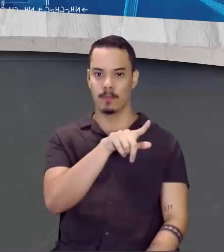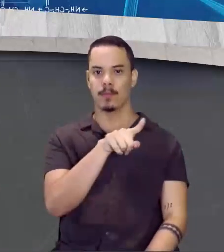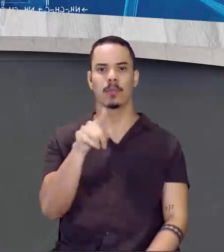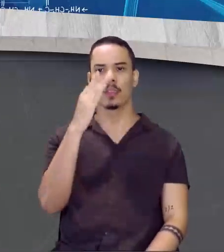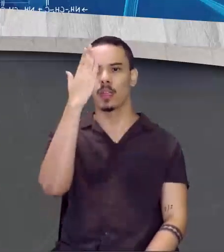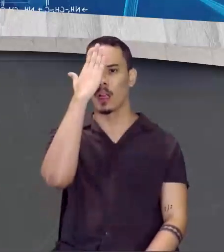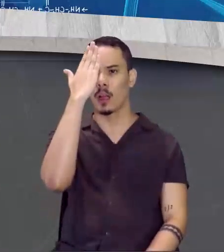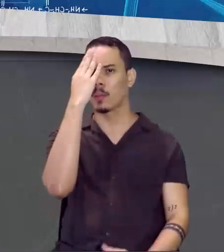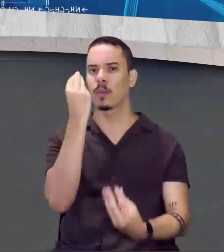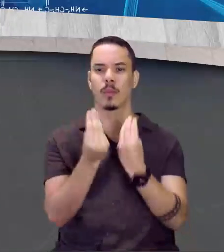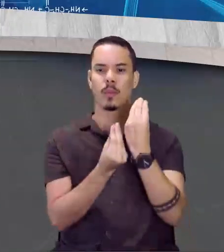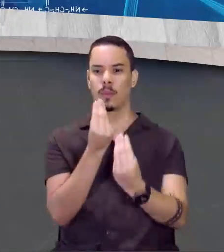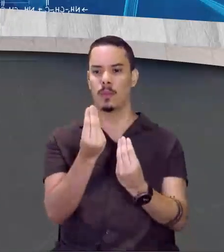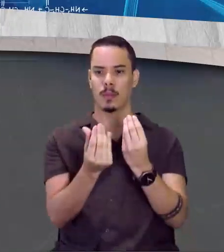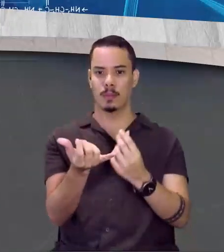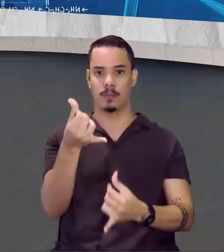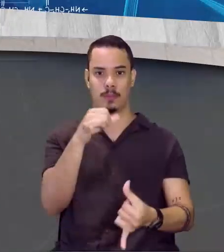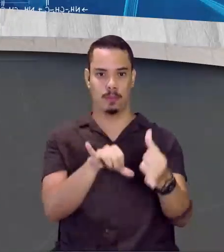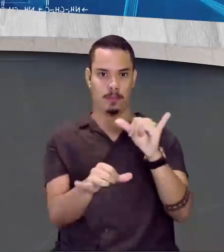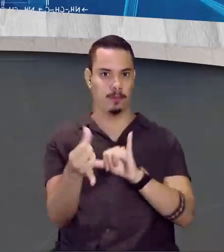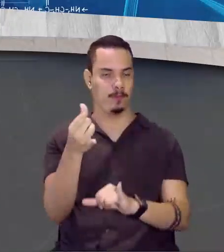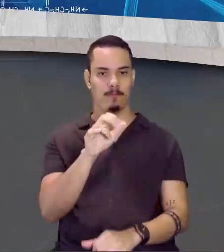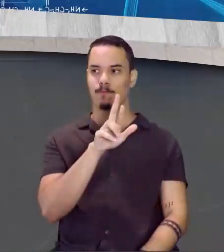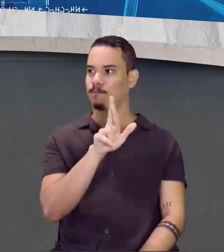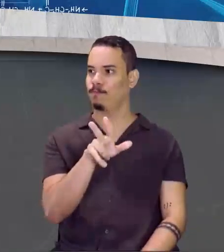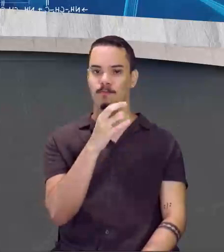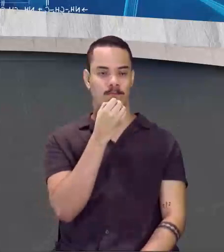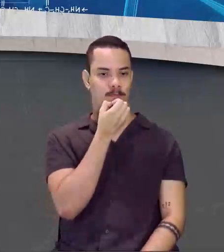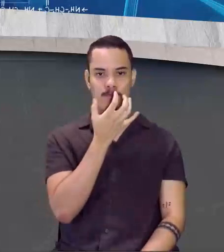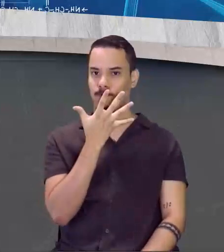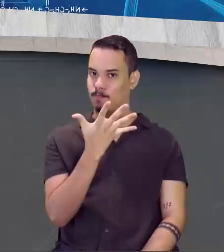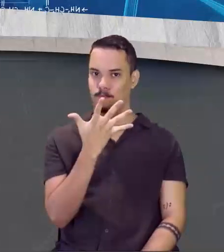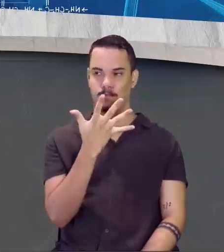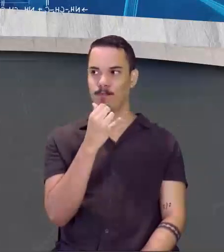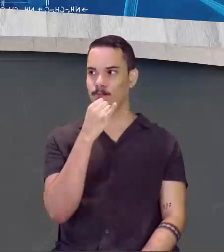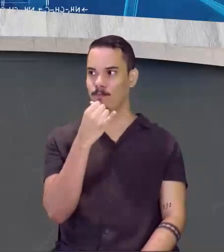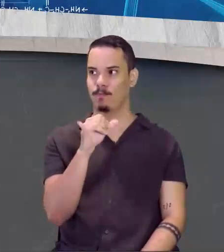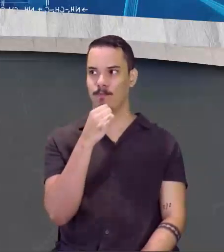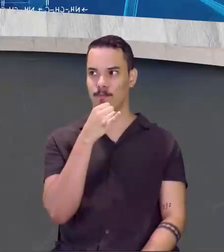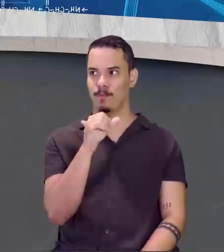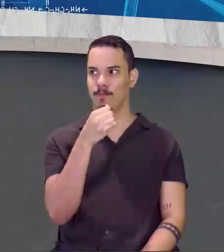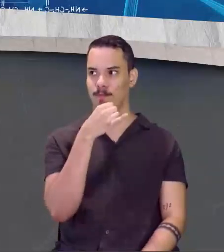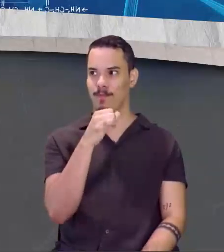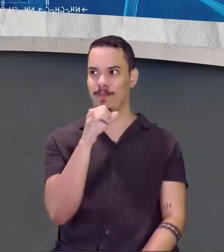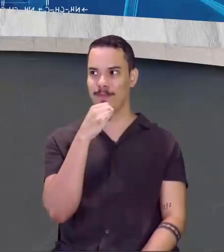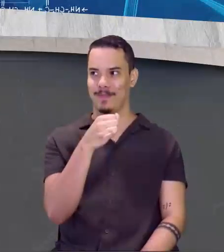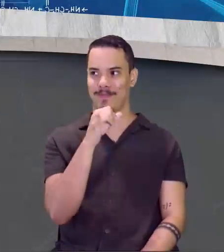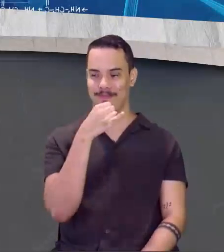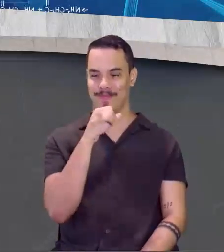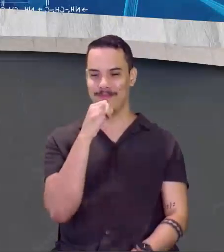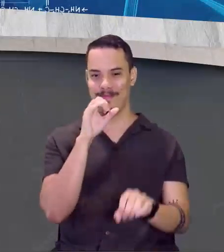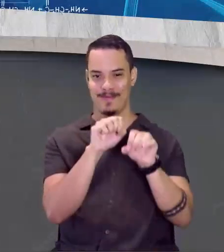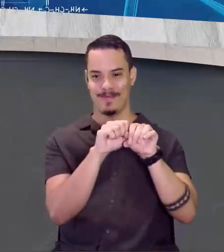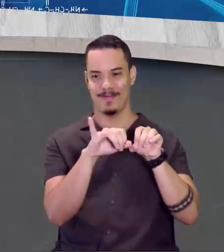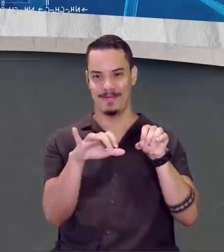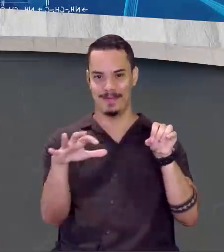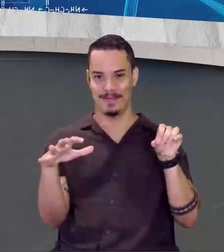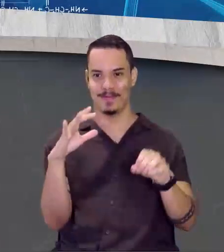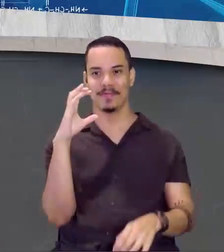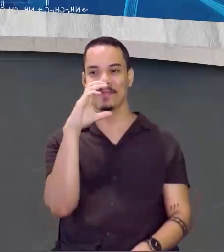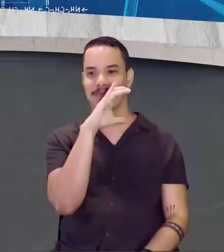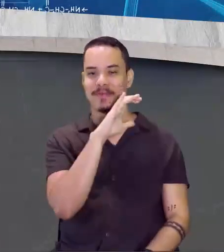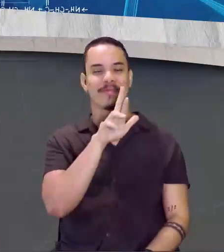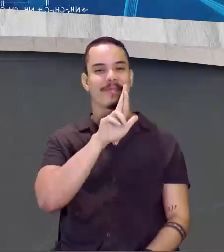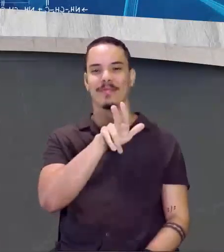elementos químicos que não são bons condutores de eletricidade, bons condutores de calor, não